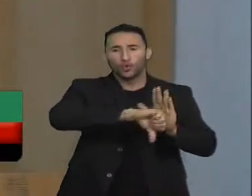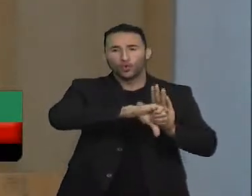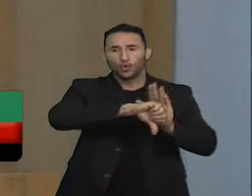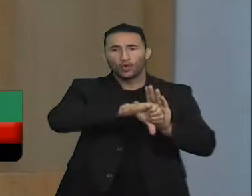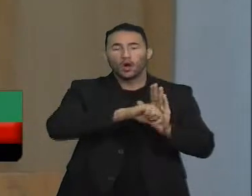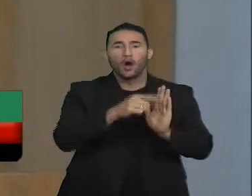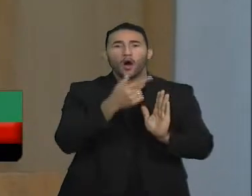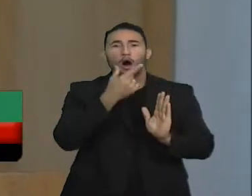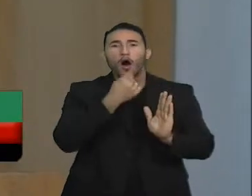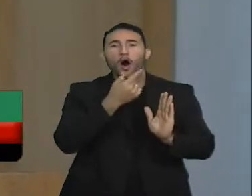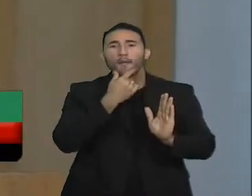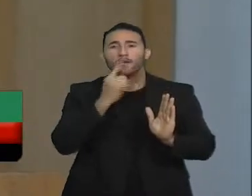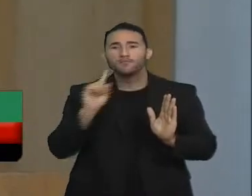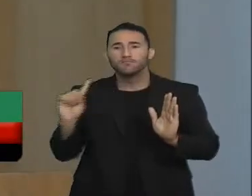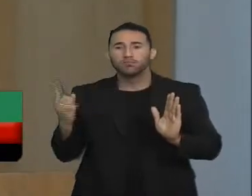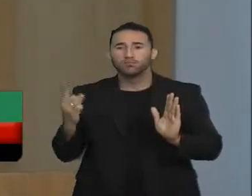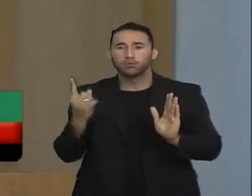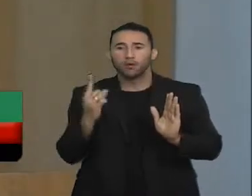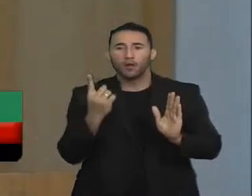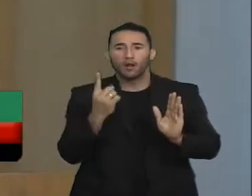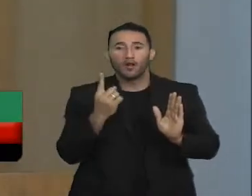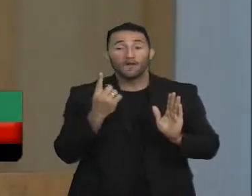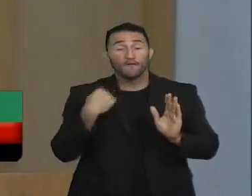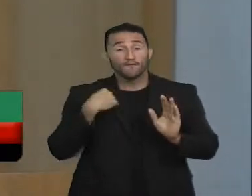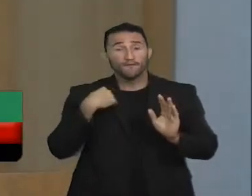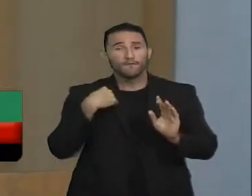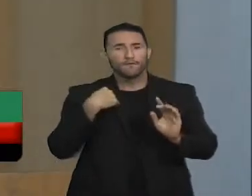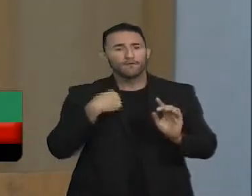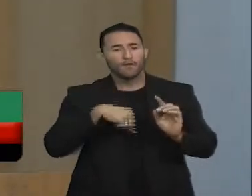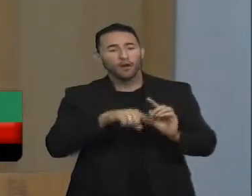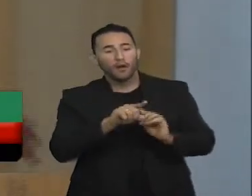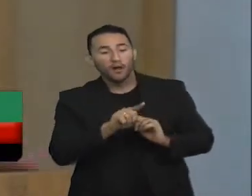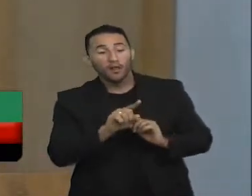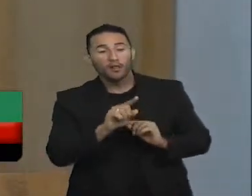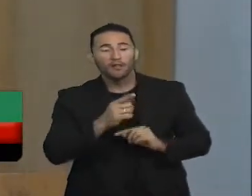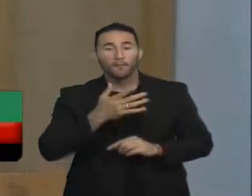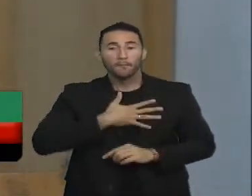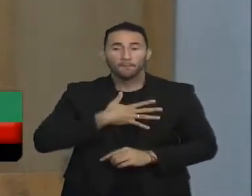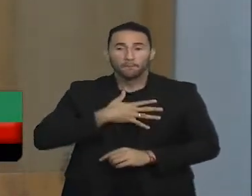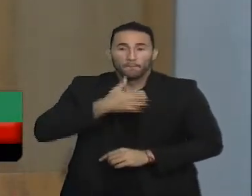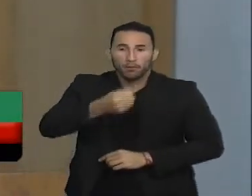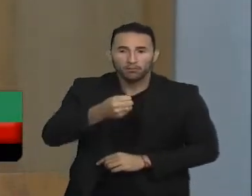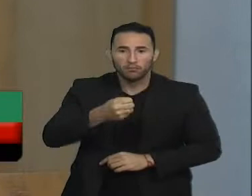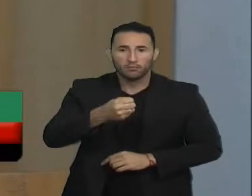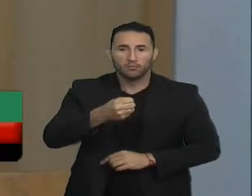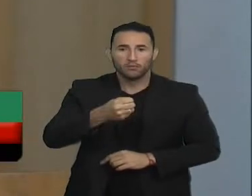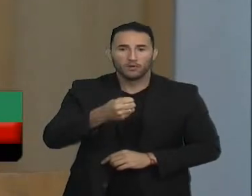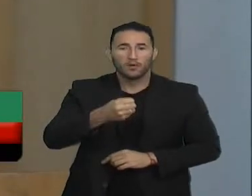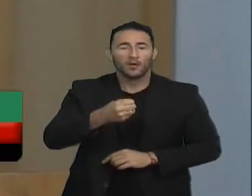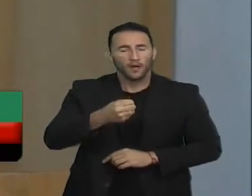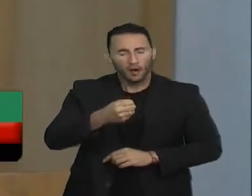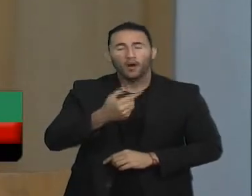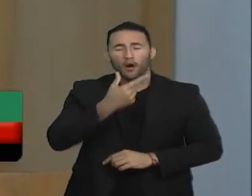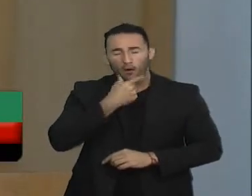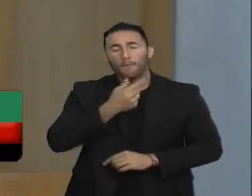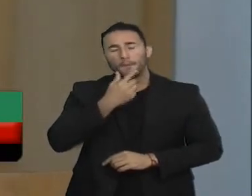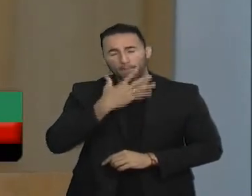ainda acabou indo lá e depois cometeu um suicídio. Ele se matou.